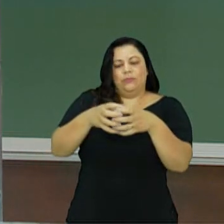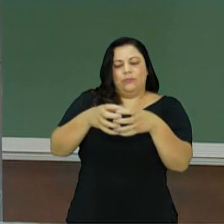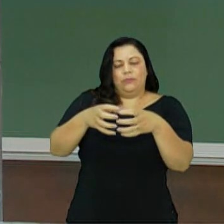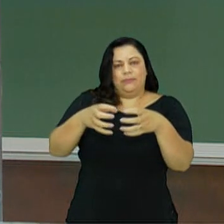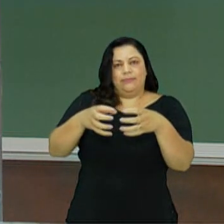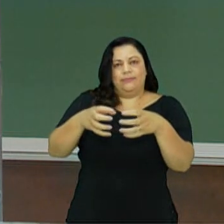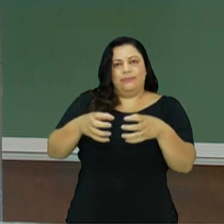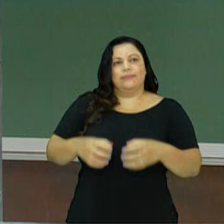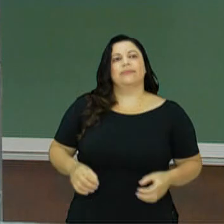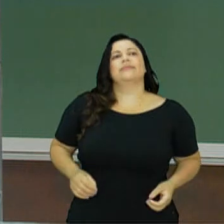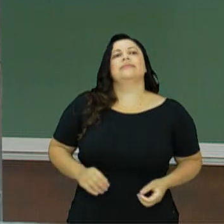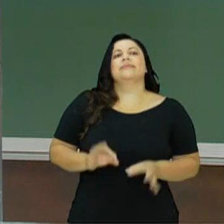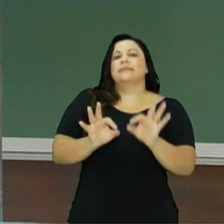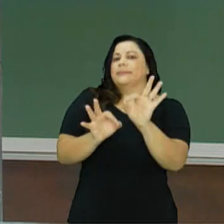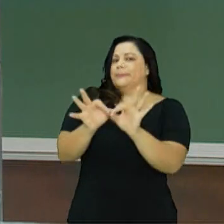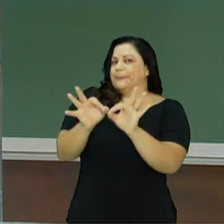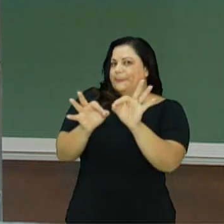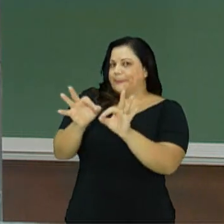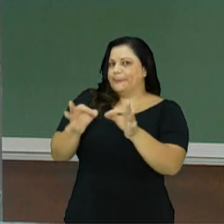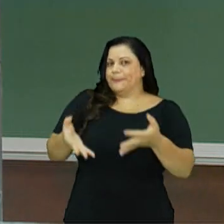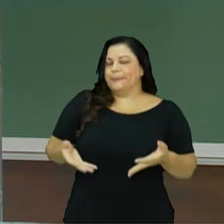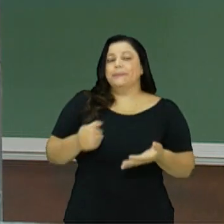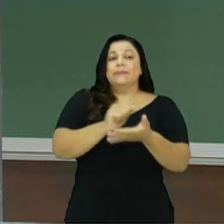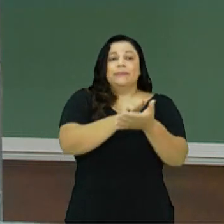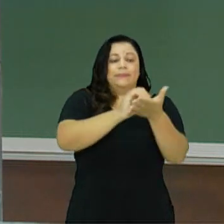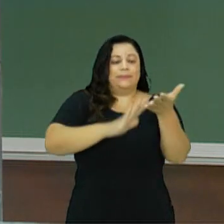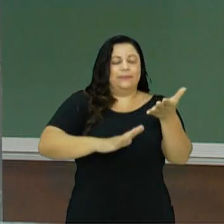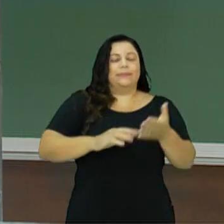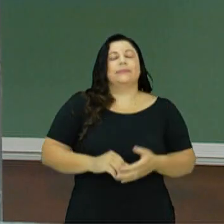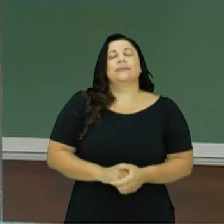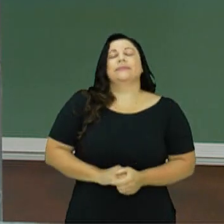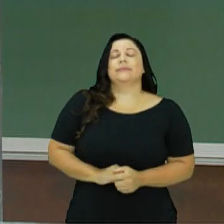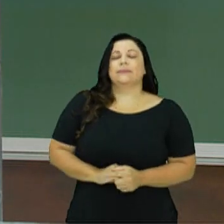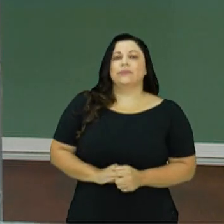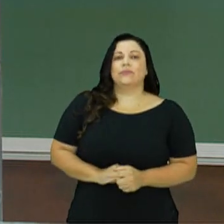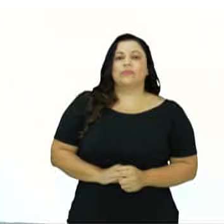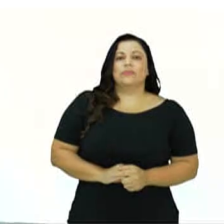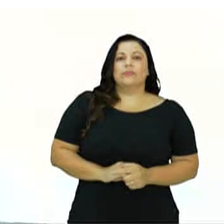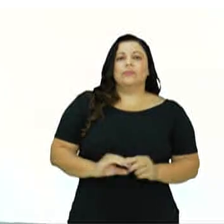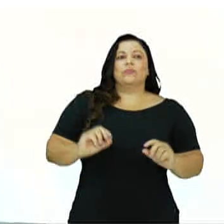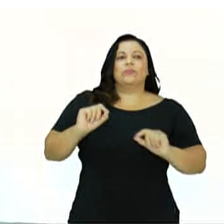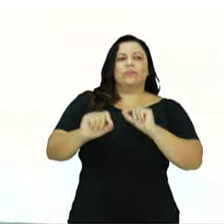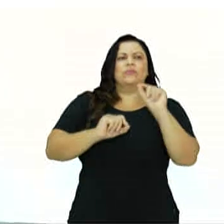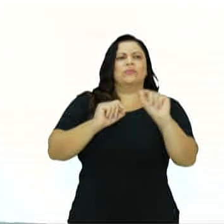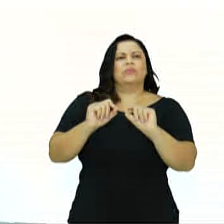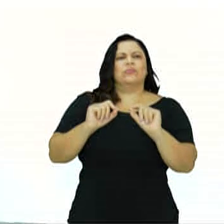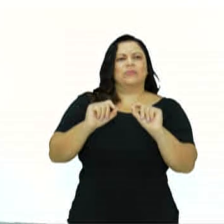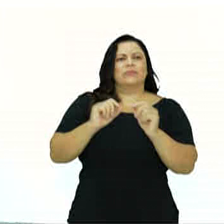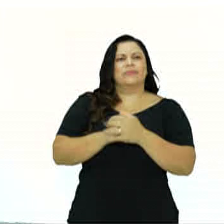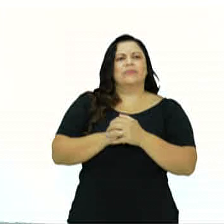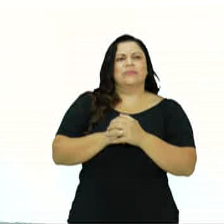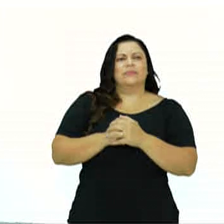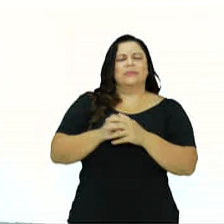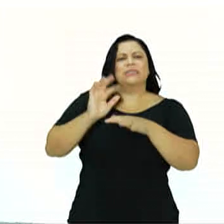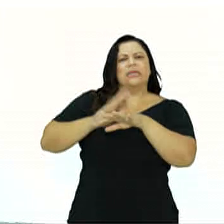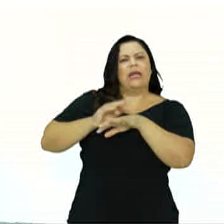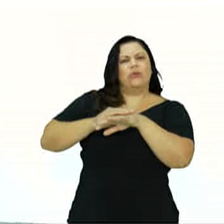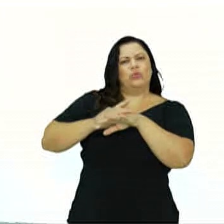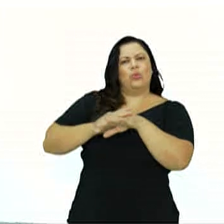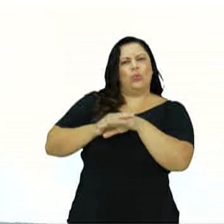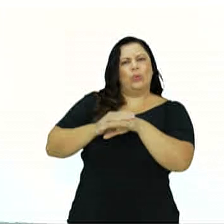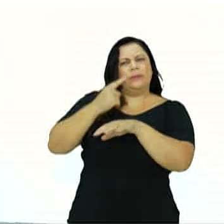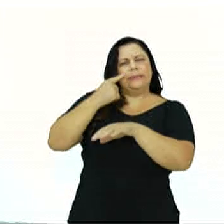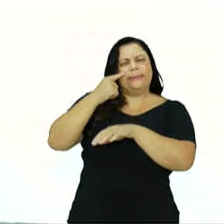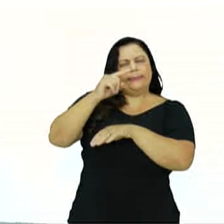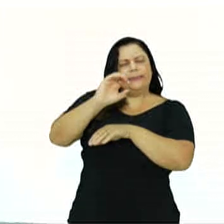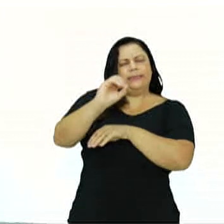fratura, ok? Então vamos ao exercício, gente. A osteoporose, eu falei agora um pouquinho dela. A principal causa de quedas entre